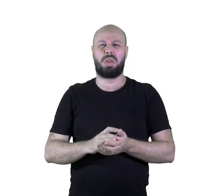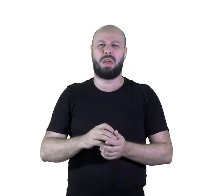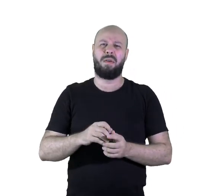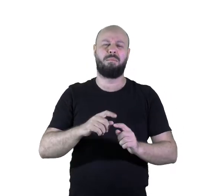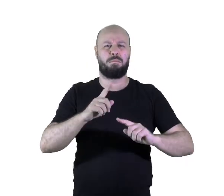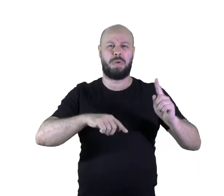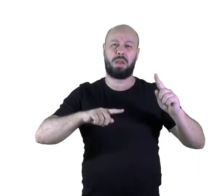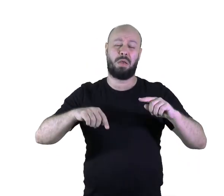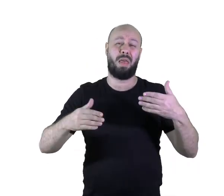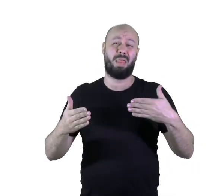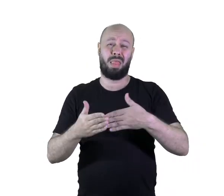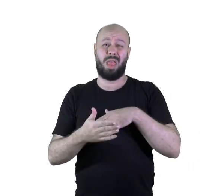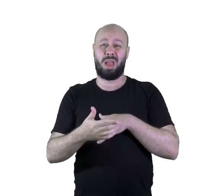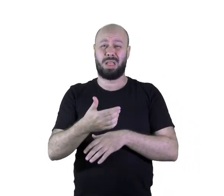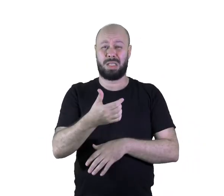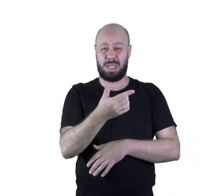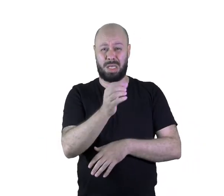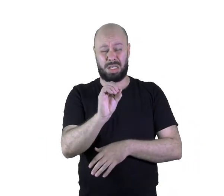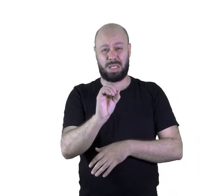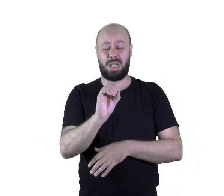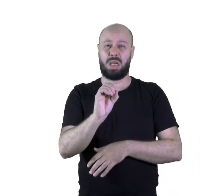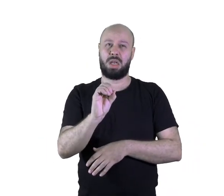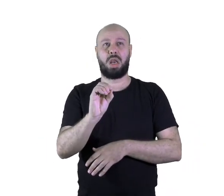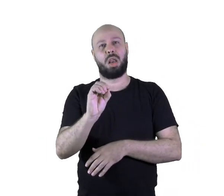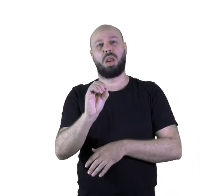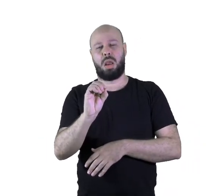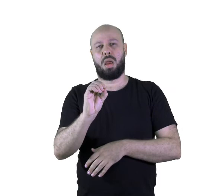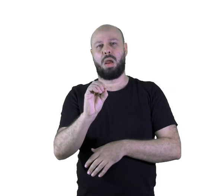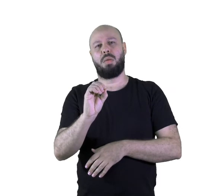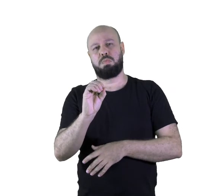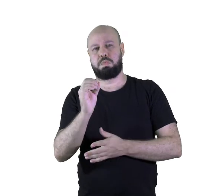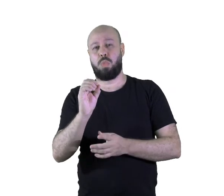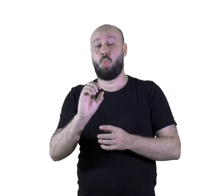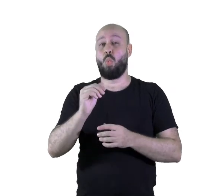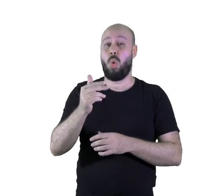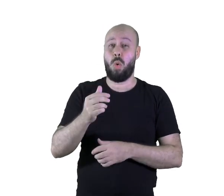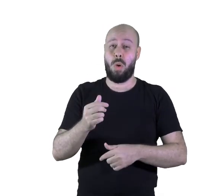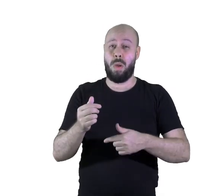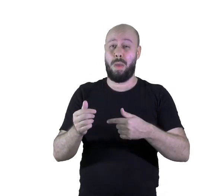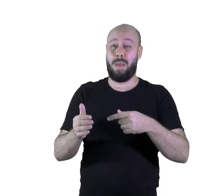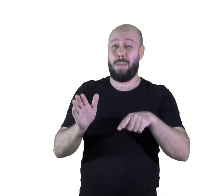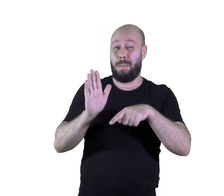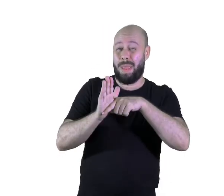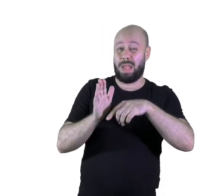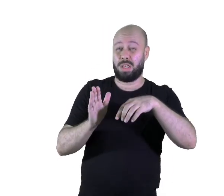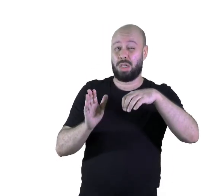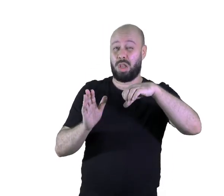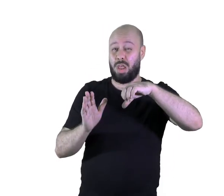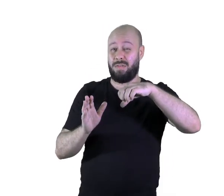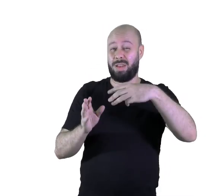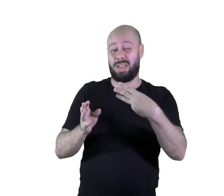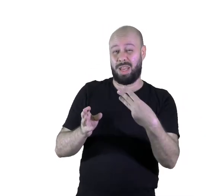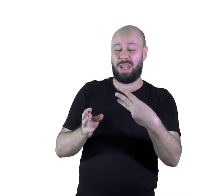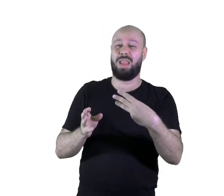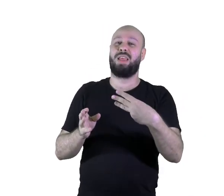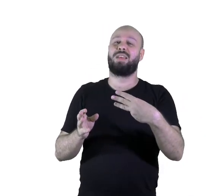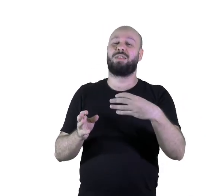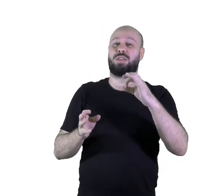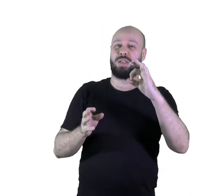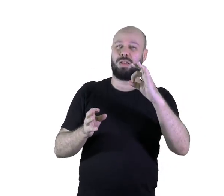60 em lugares muito quentes, até menos 93 graus lá nos polos norte e sul, em